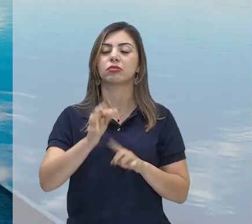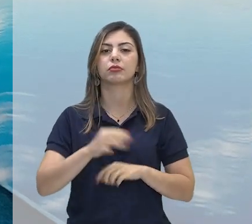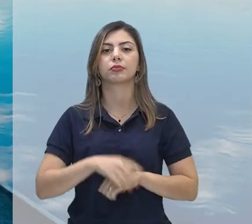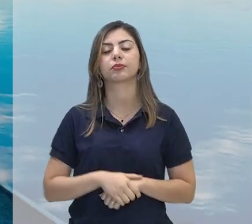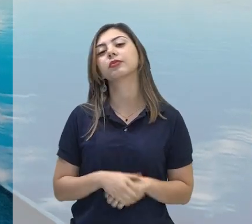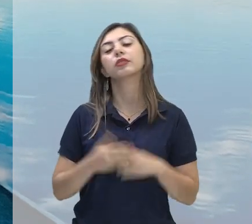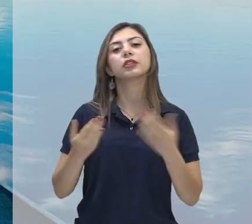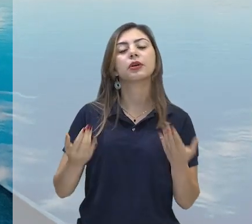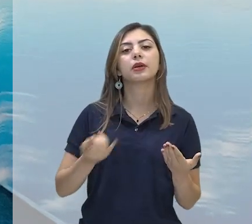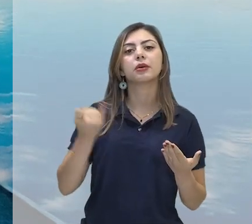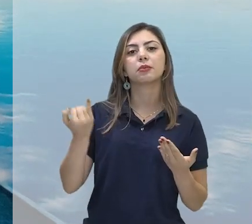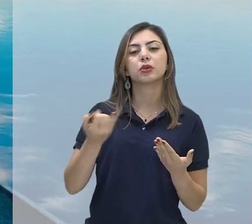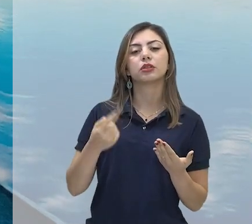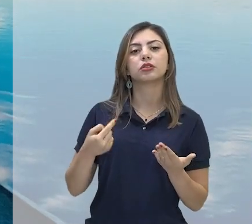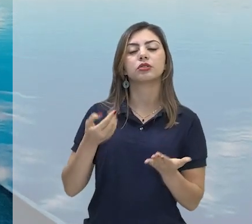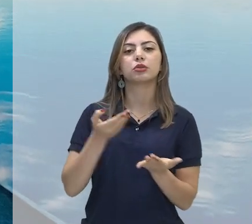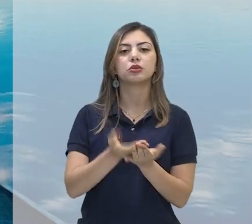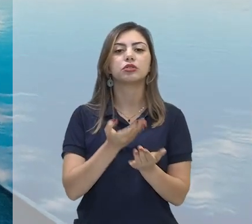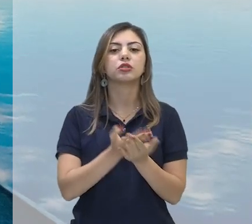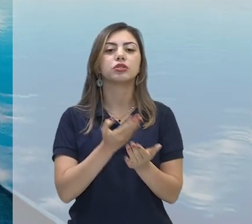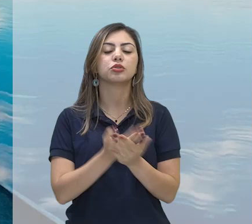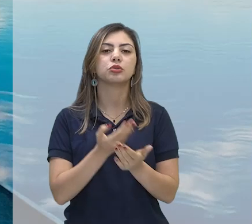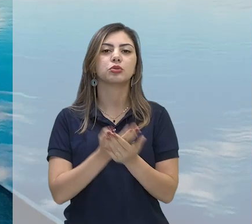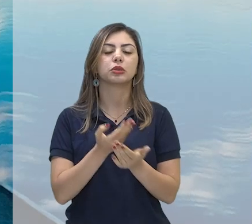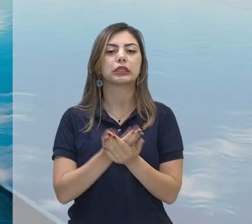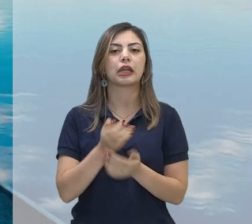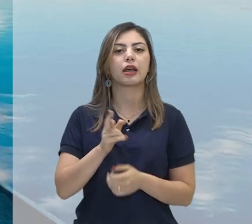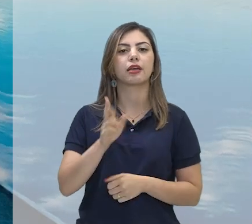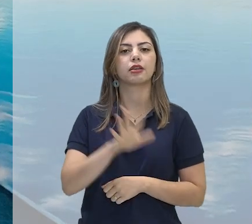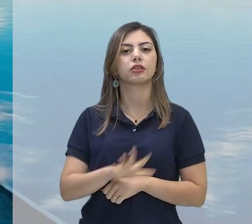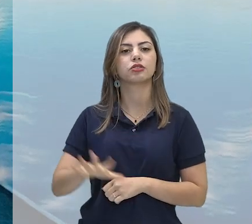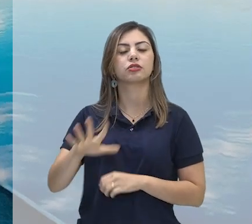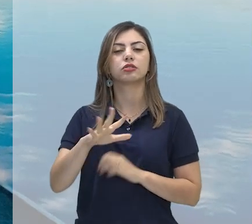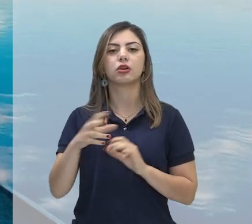essa região, conhecer os detalhes, as principais